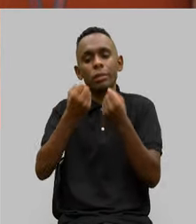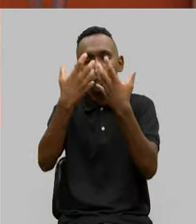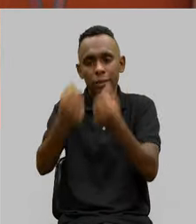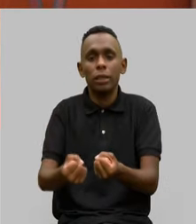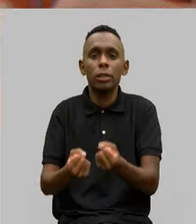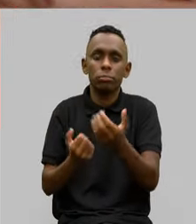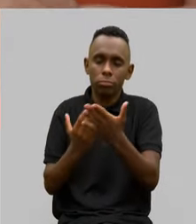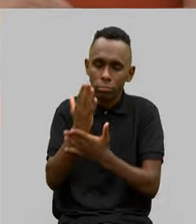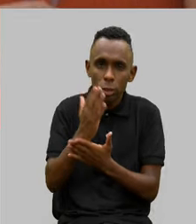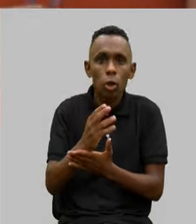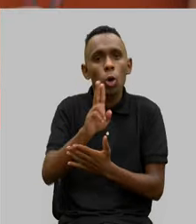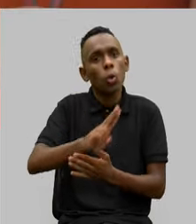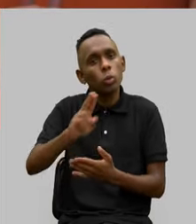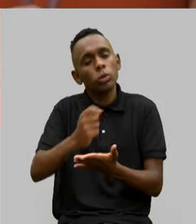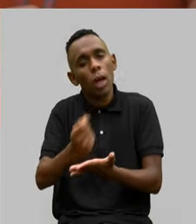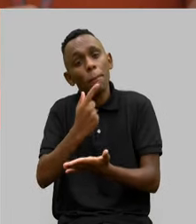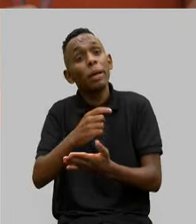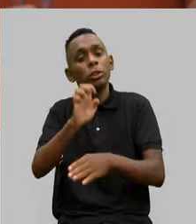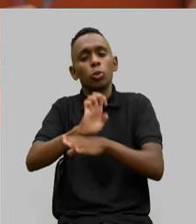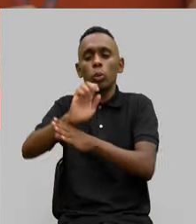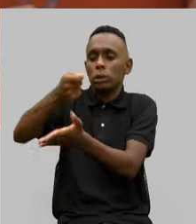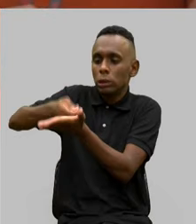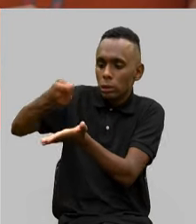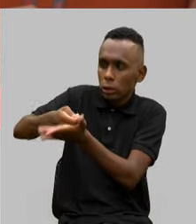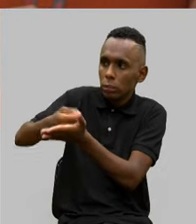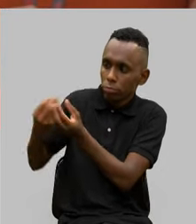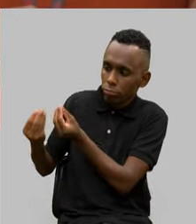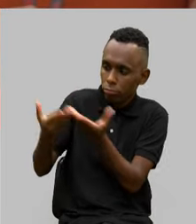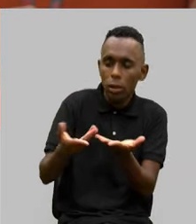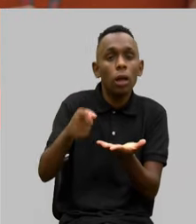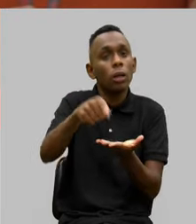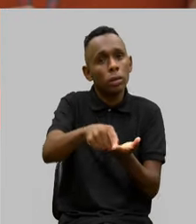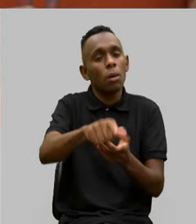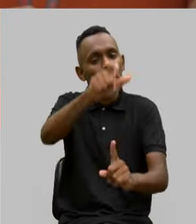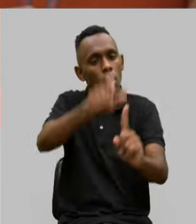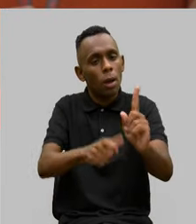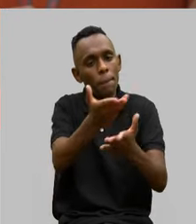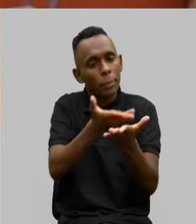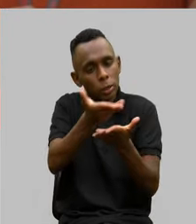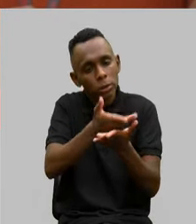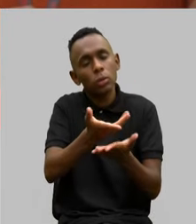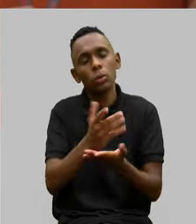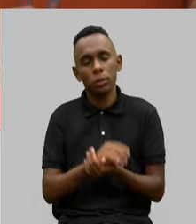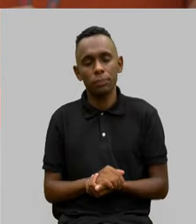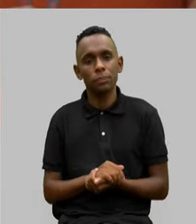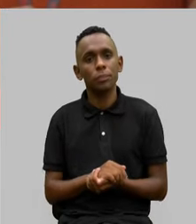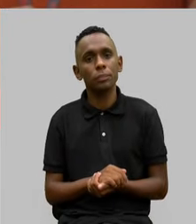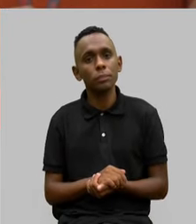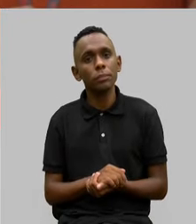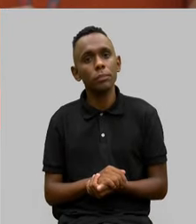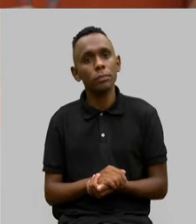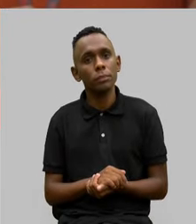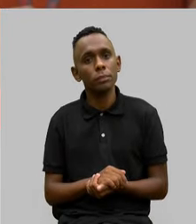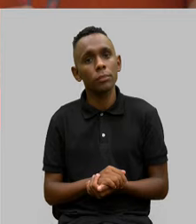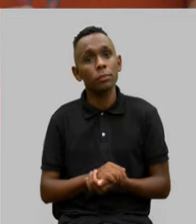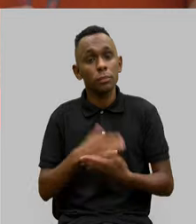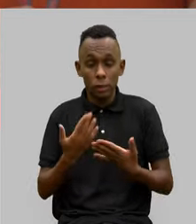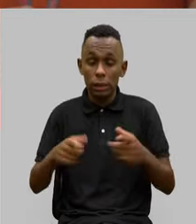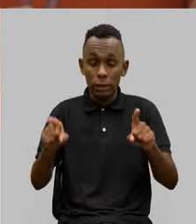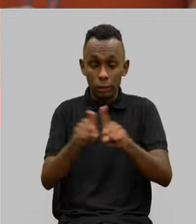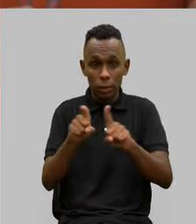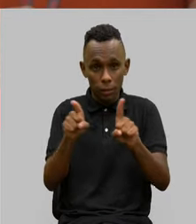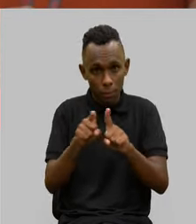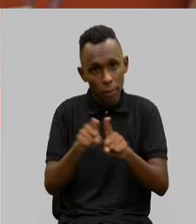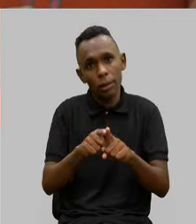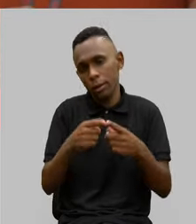uso de medicamento e determina que o estado forneça o medicamento para a pessoa né Eh Além disso né